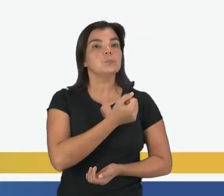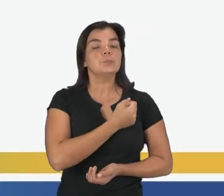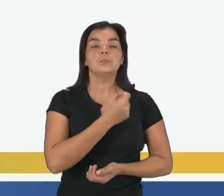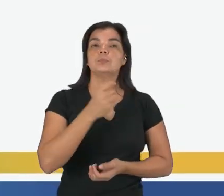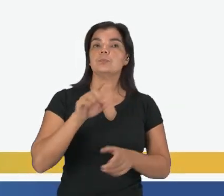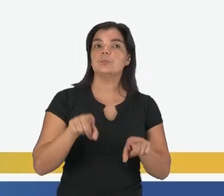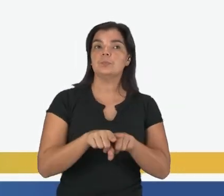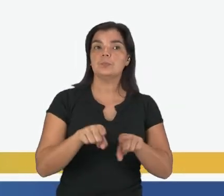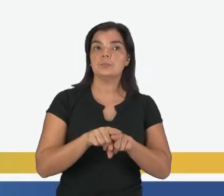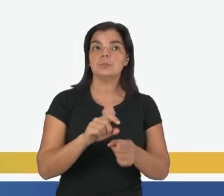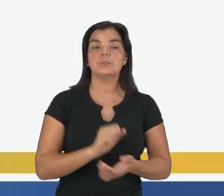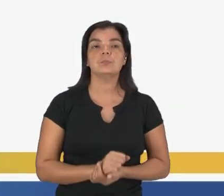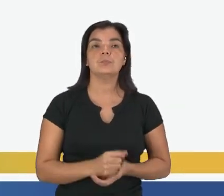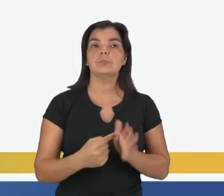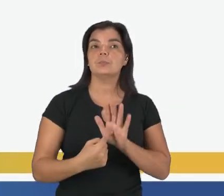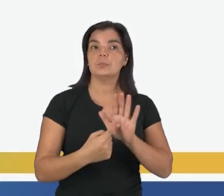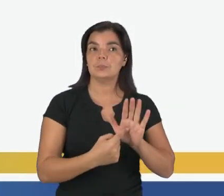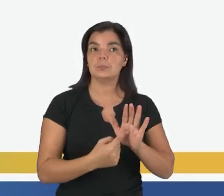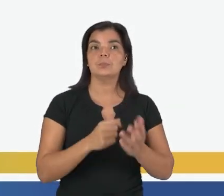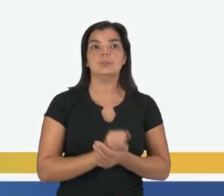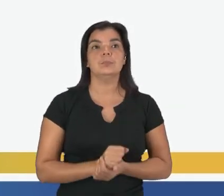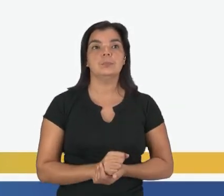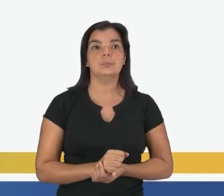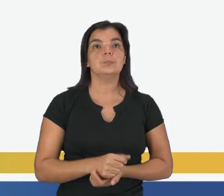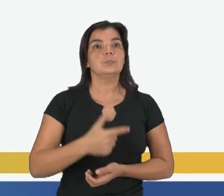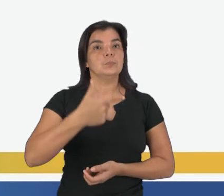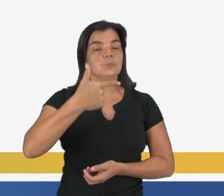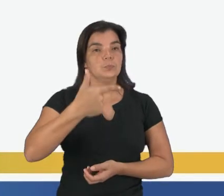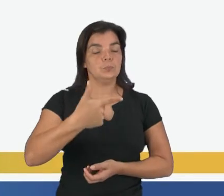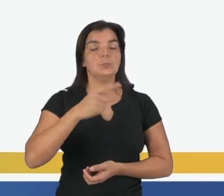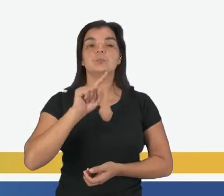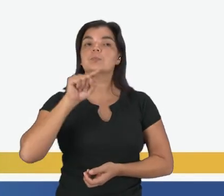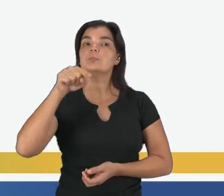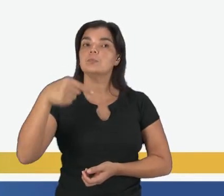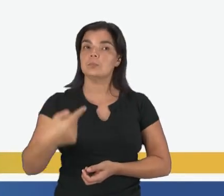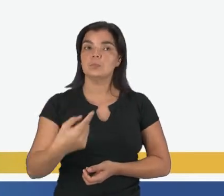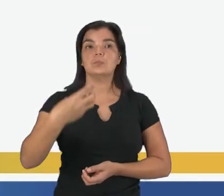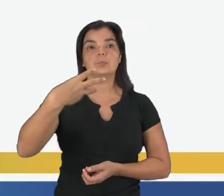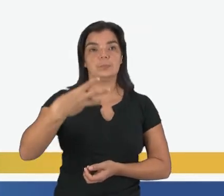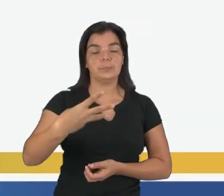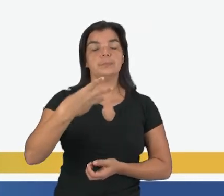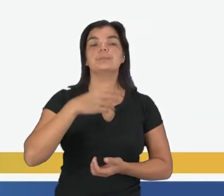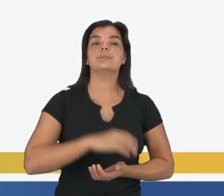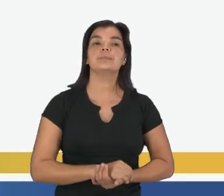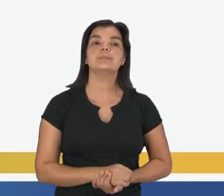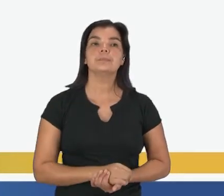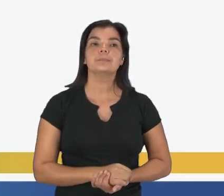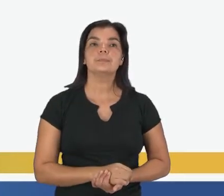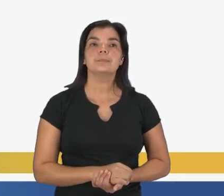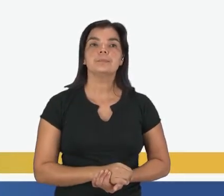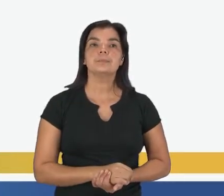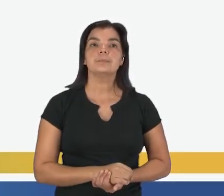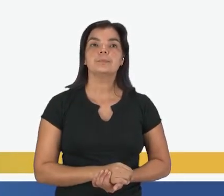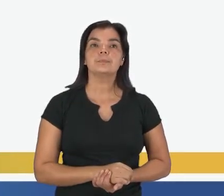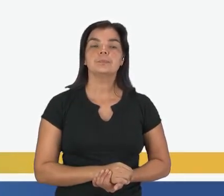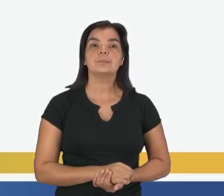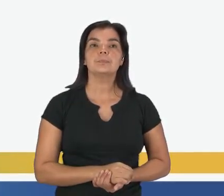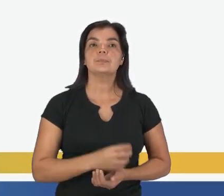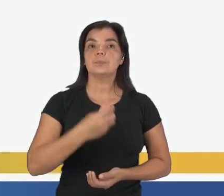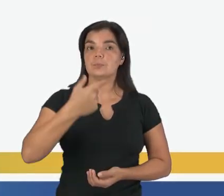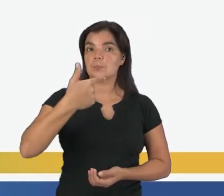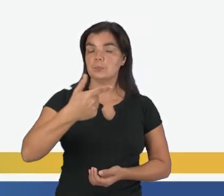vai aparecer no número inteiro vai ser o 2. E depois do 2 virá o próximo número. Então, vou ter que colocar